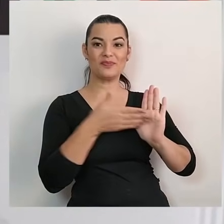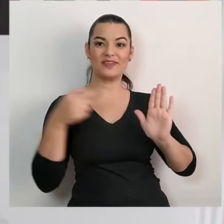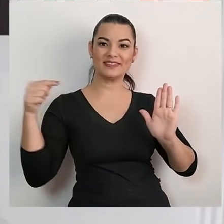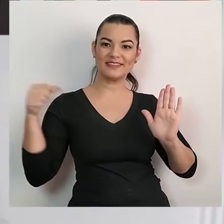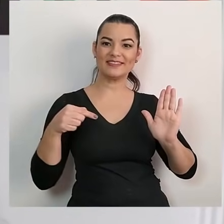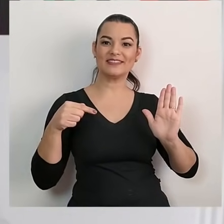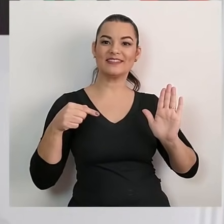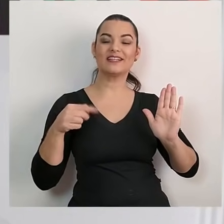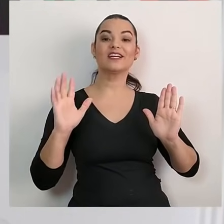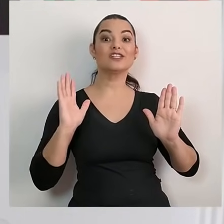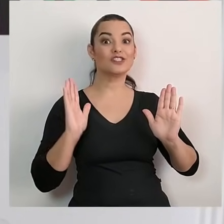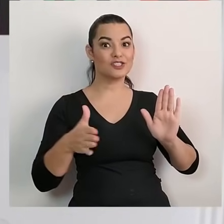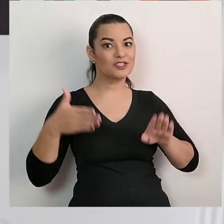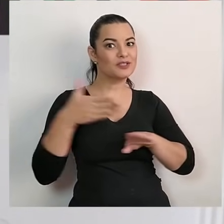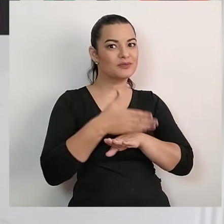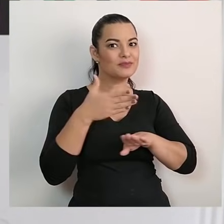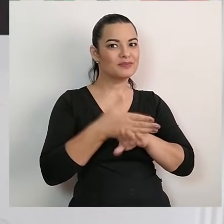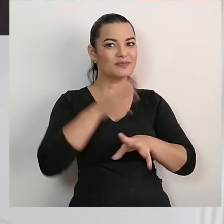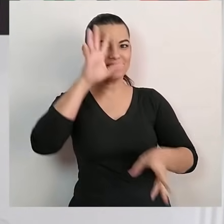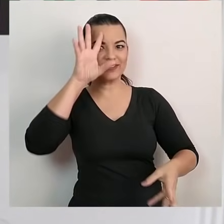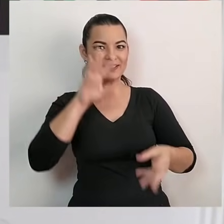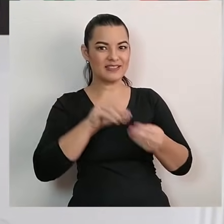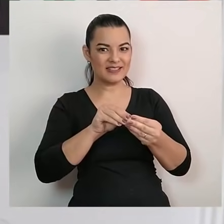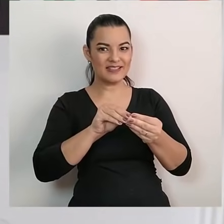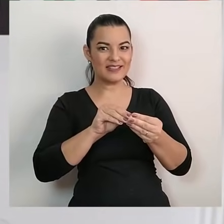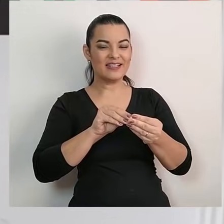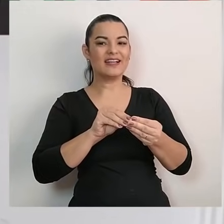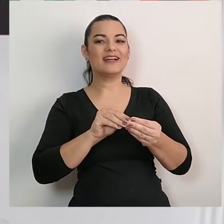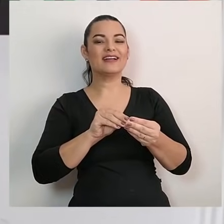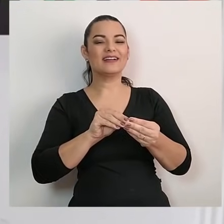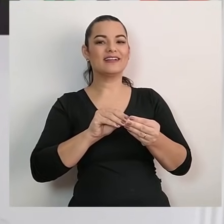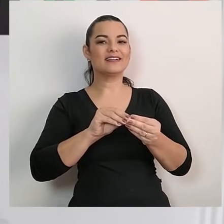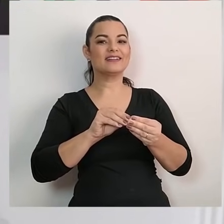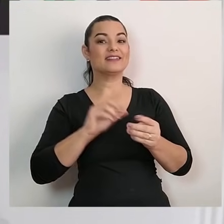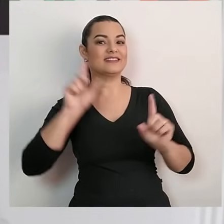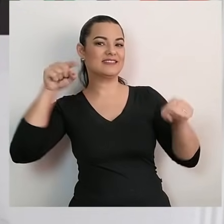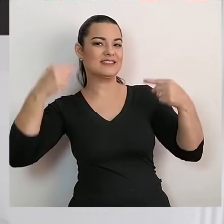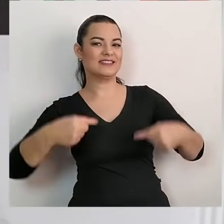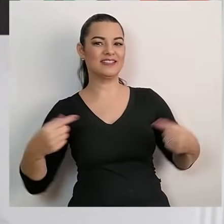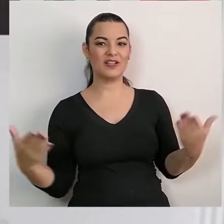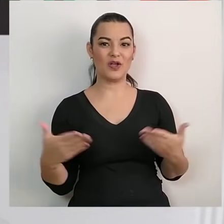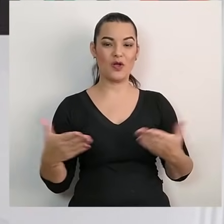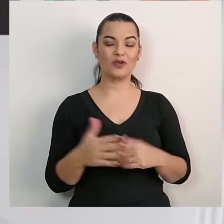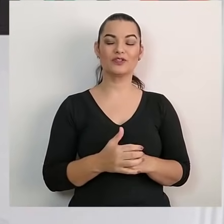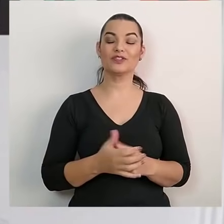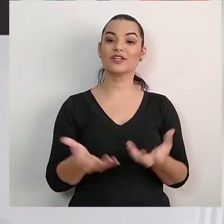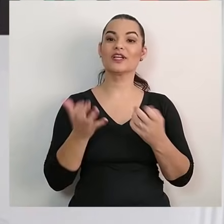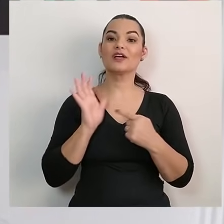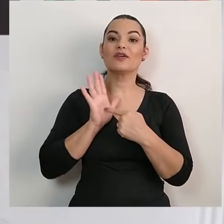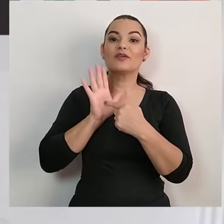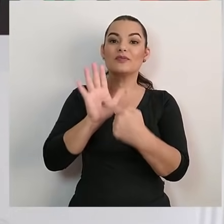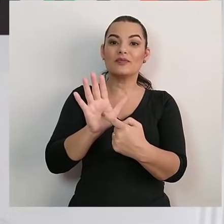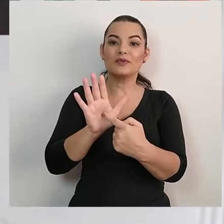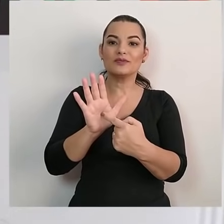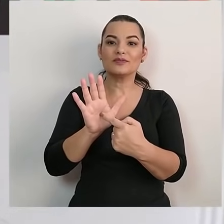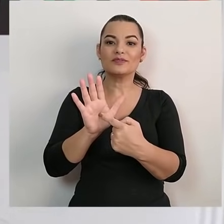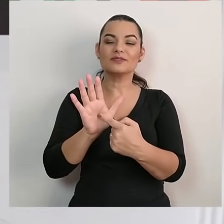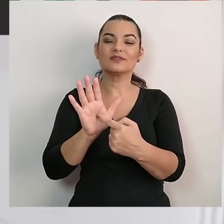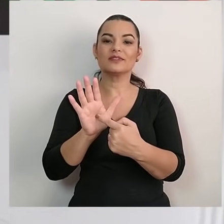ela já vai fazer parte do nosso desafio de hoje. Então, a ideia é mostrar para vocês como